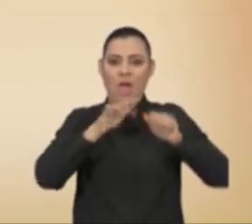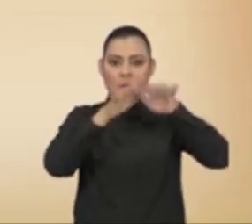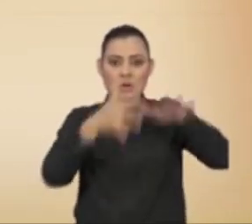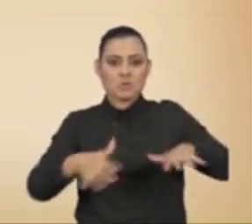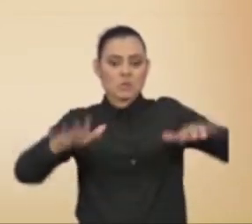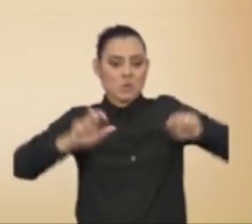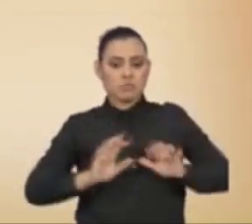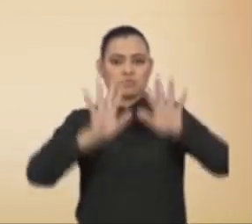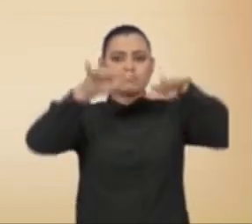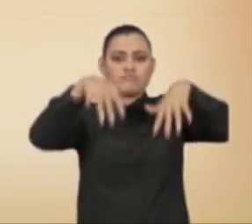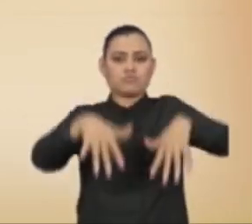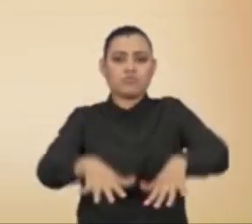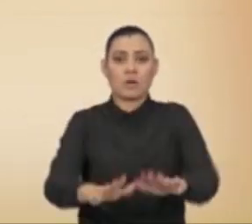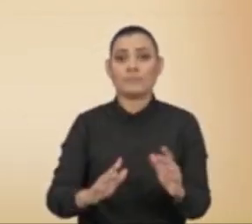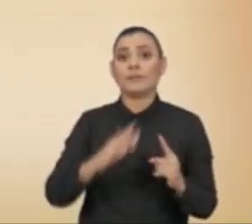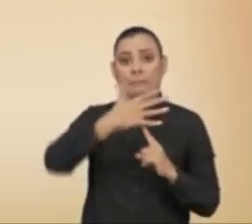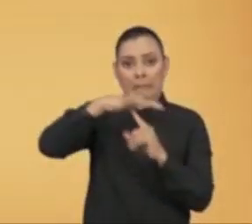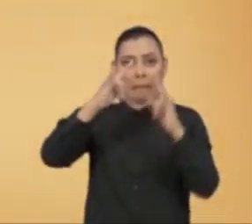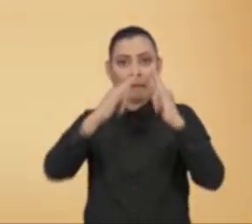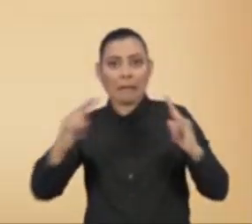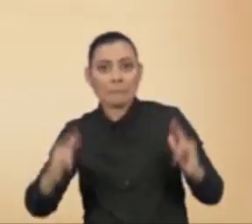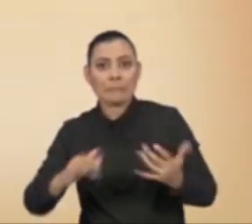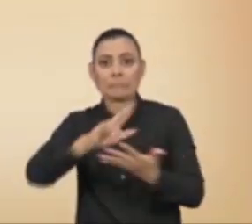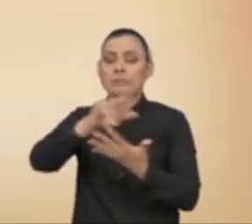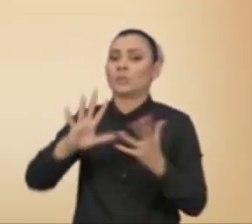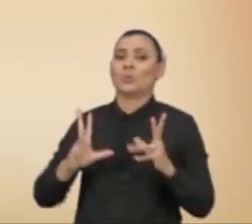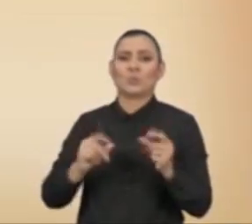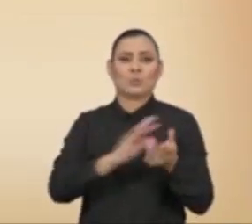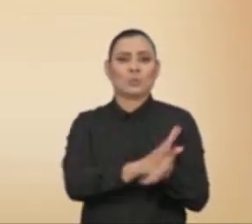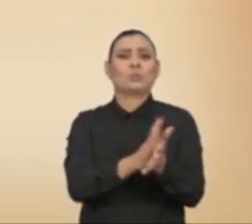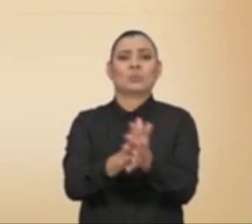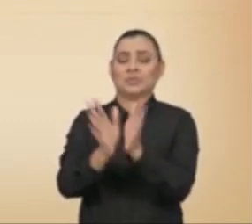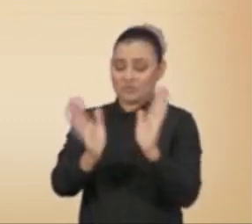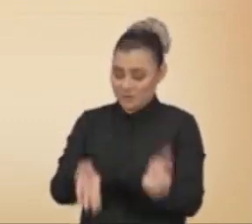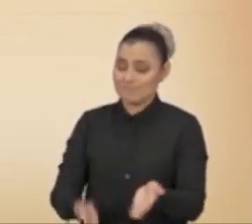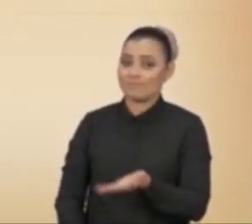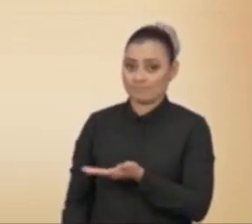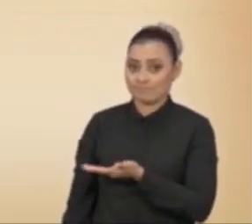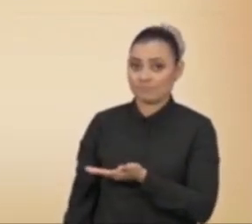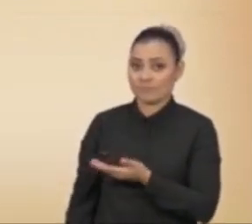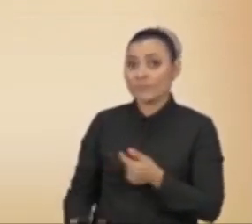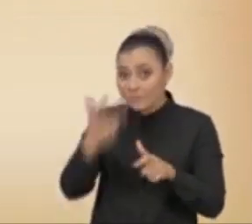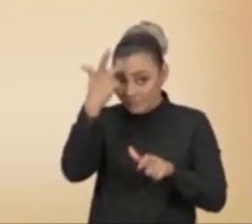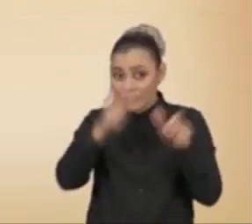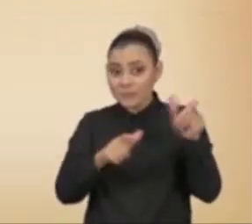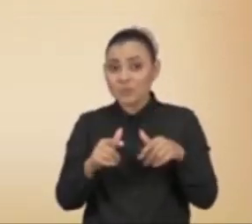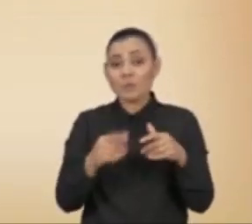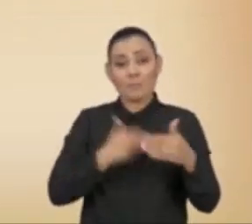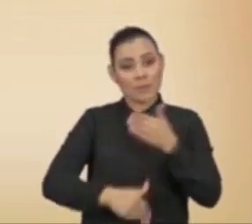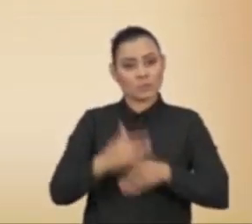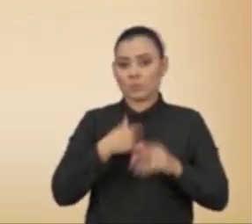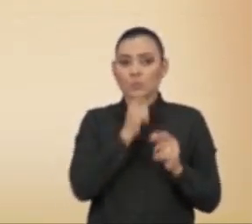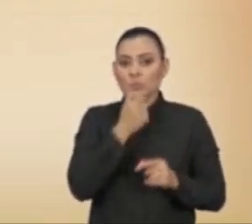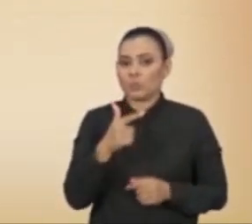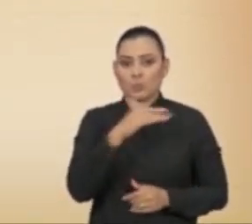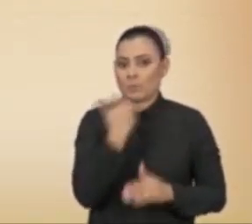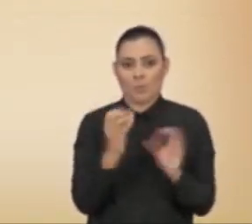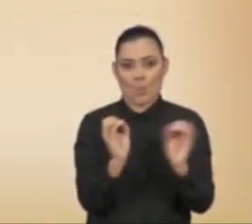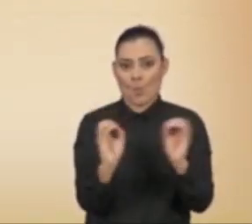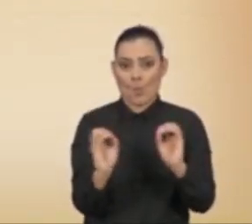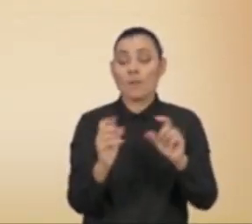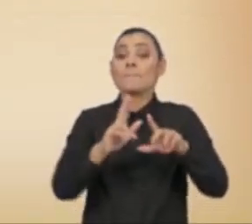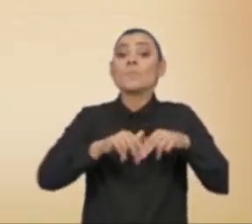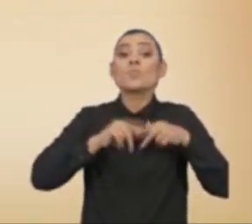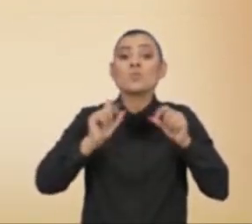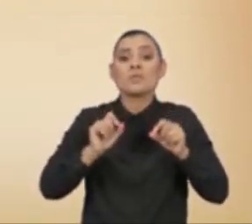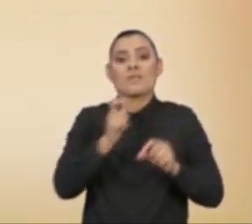ondas. Muitas barracas, cadeiras e até quiosques ficaram destruídos. Pessoas se machucaram, mas não houve mortes. A ressaca é